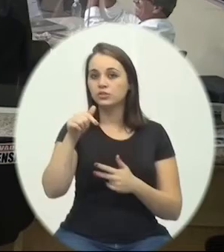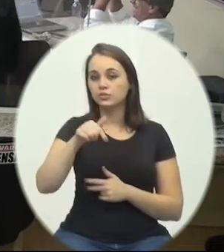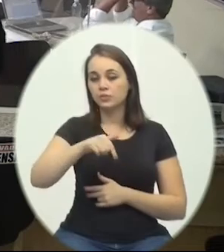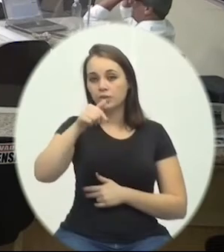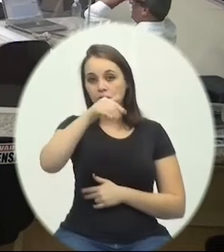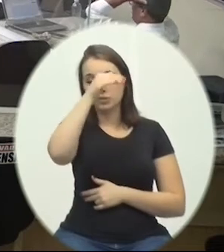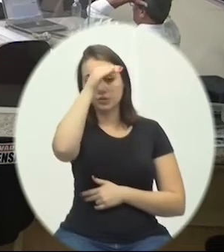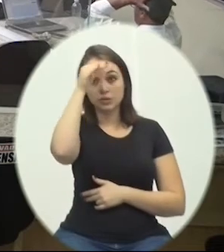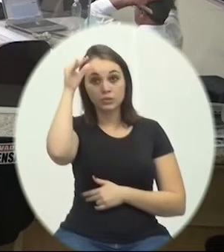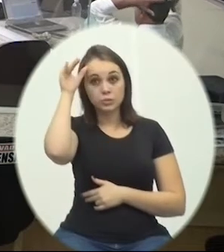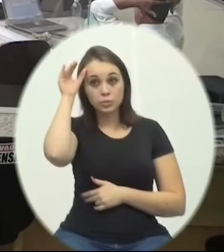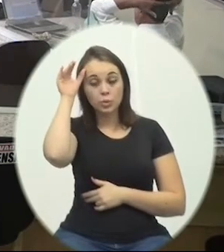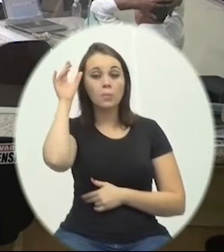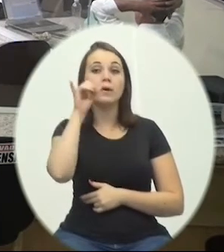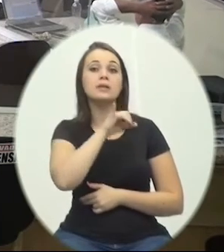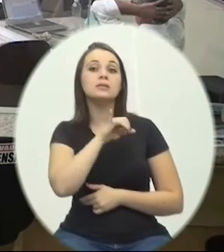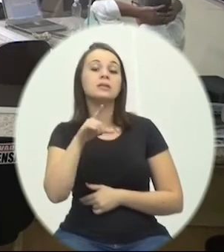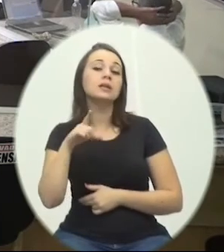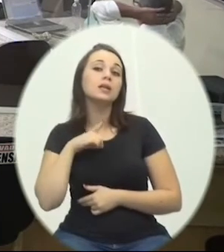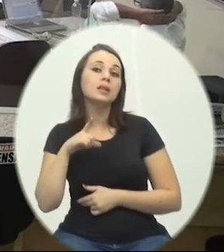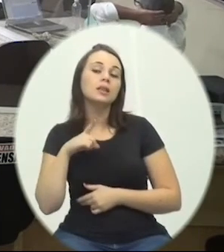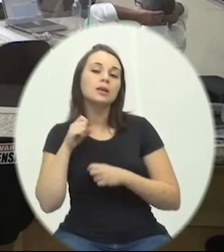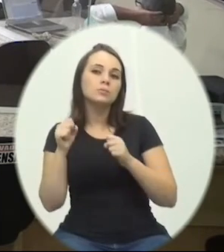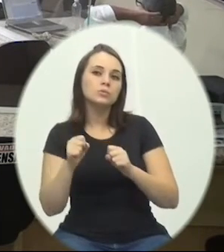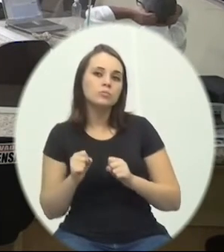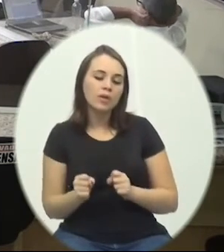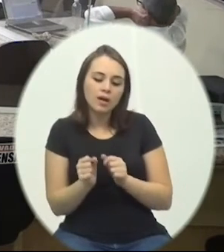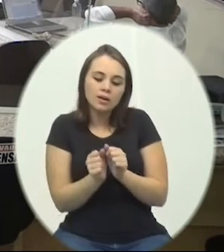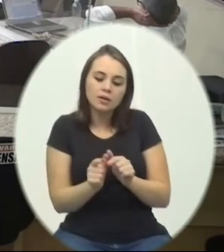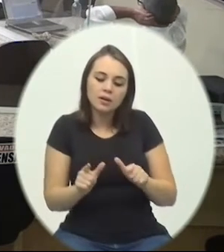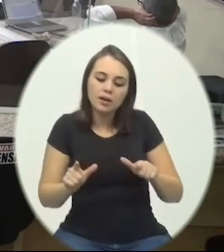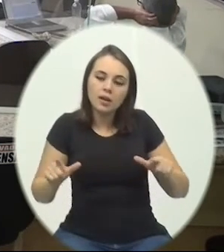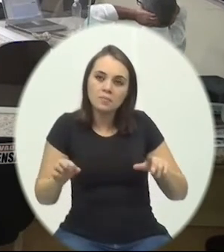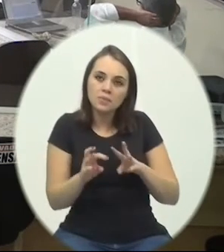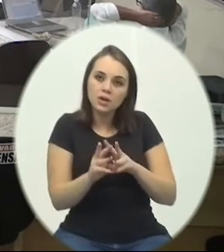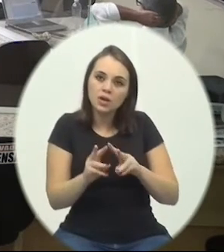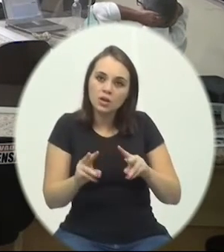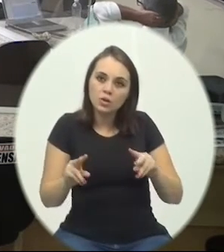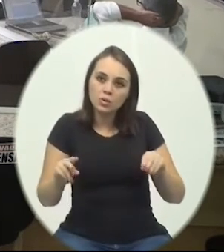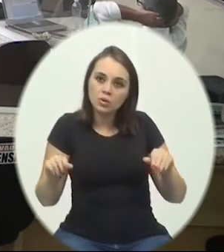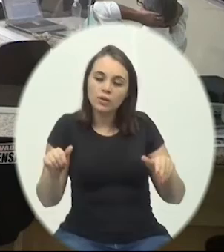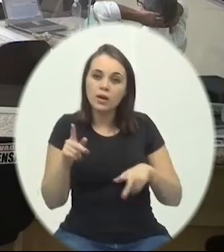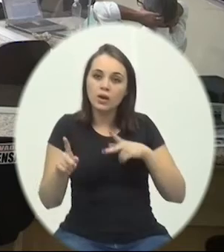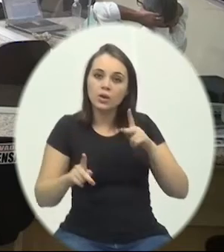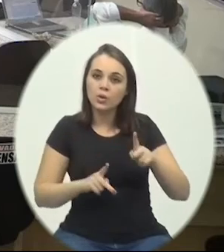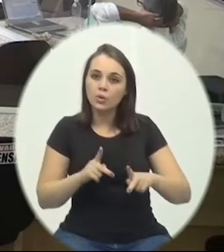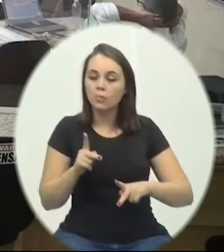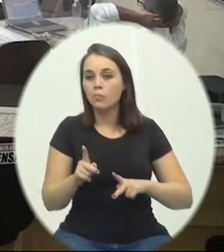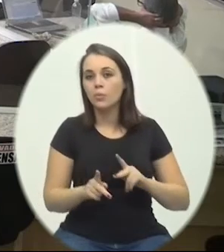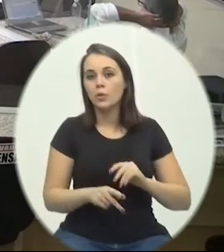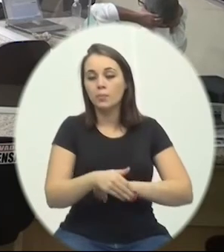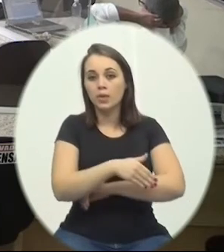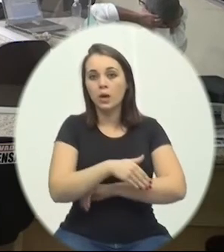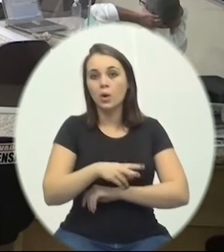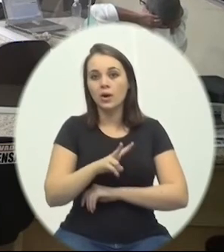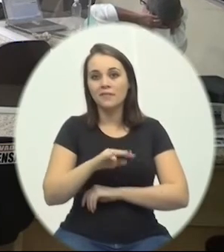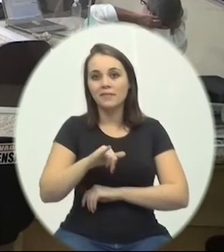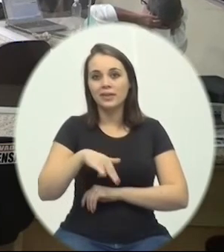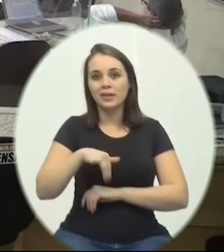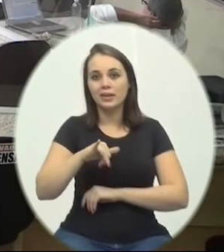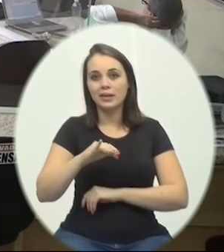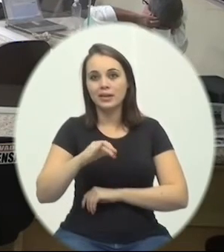Municipal questionando se existe a possibilidade de roçada e limpeza em um terreno público localizado na rua Vinícius de